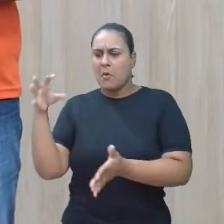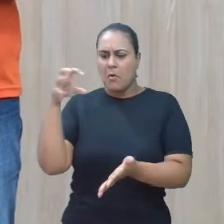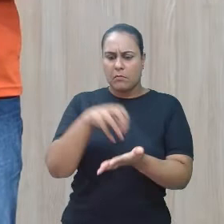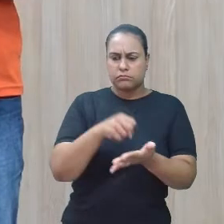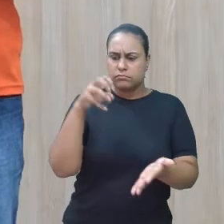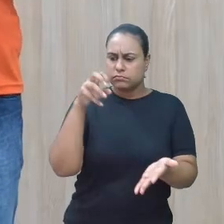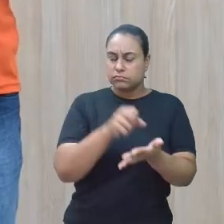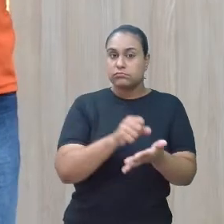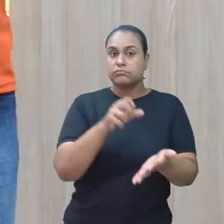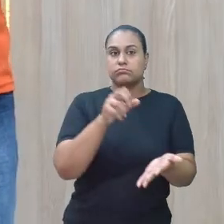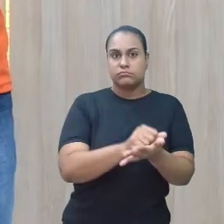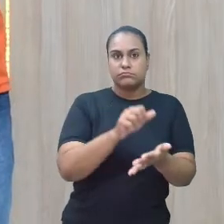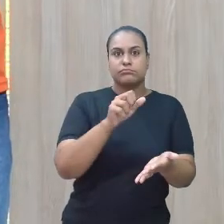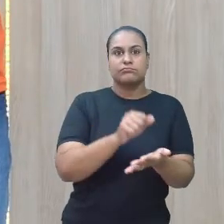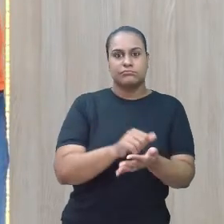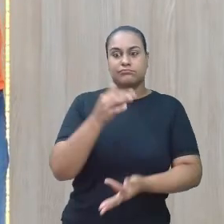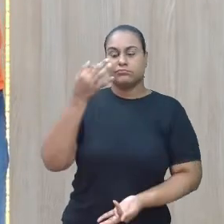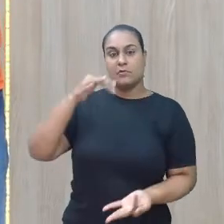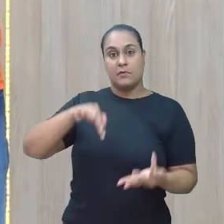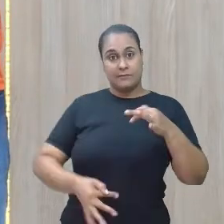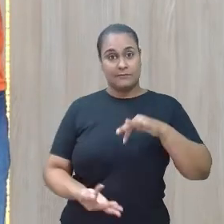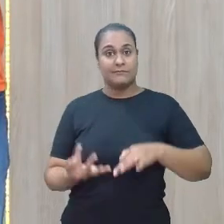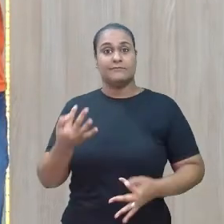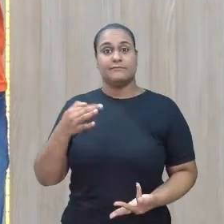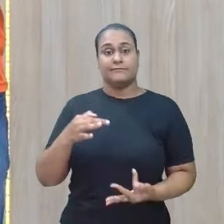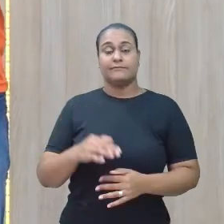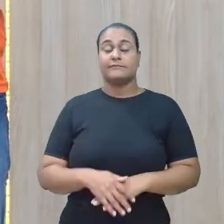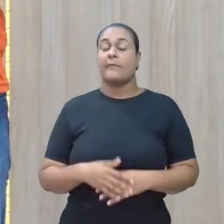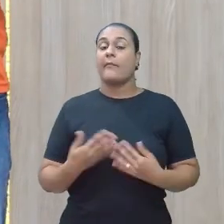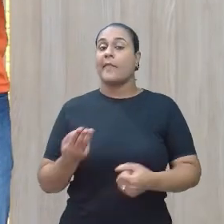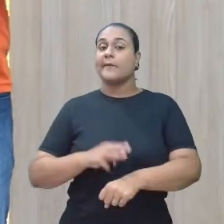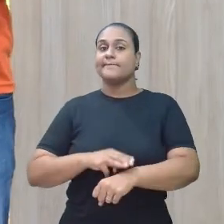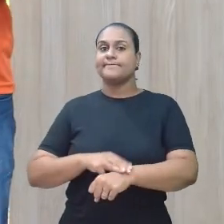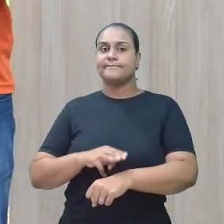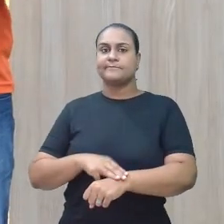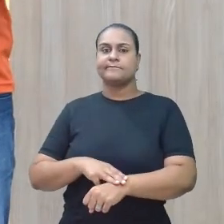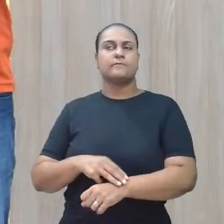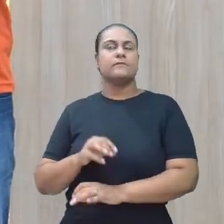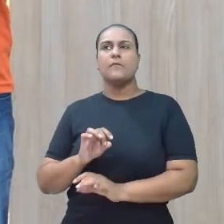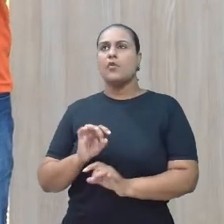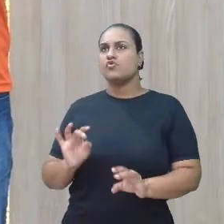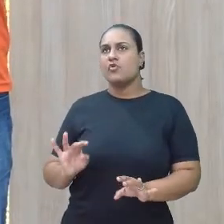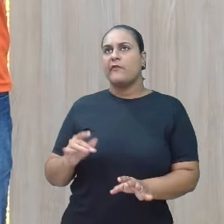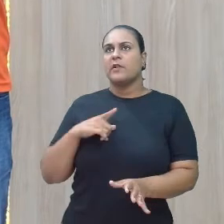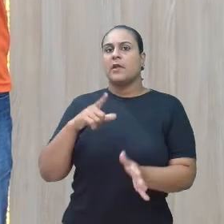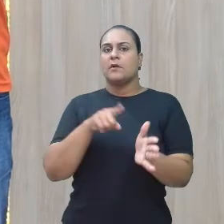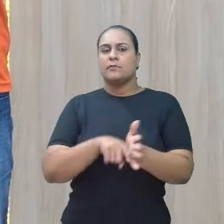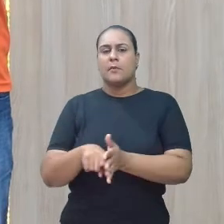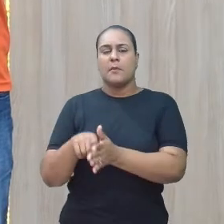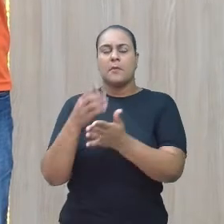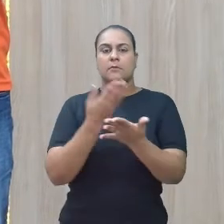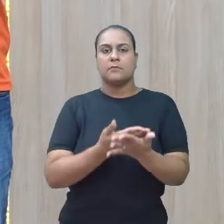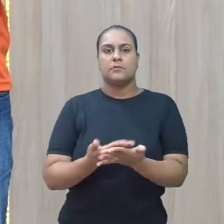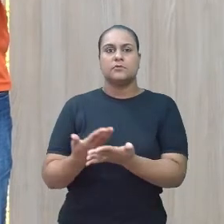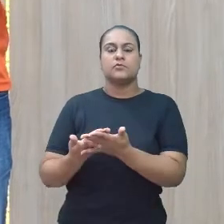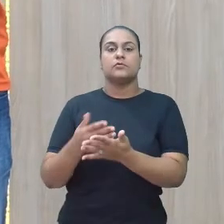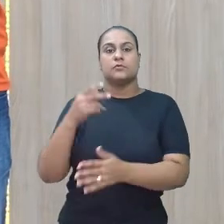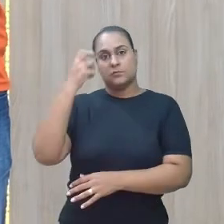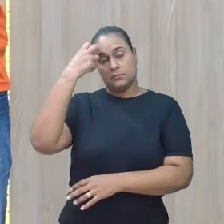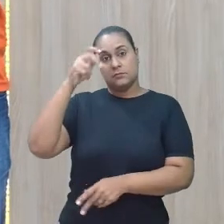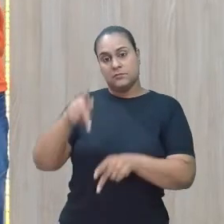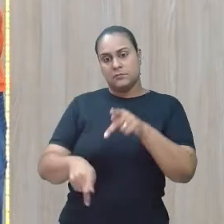registros, né, sobre esse folclore. Então, nesse momento, não só vão surgir muitos estudos sobre cultura popular, a tentativa